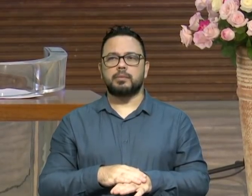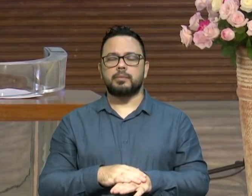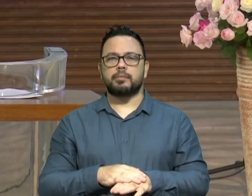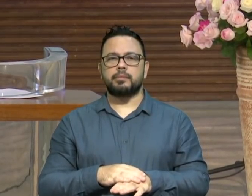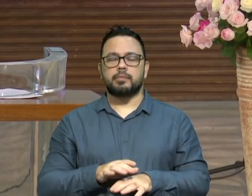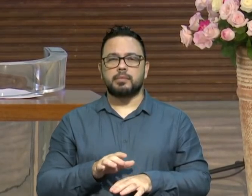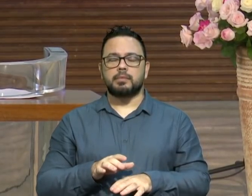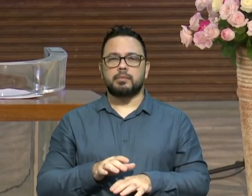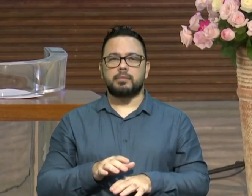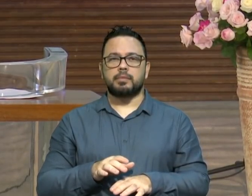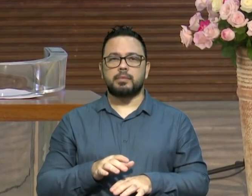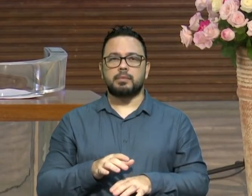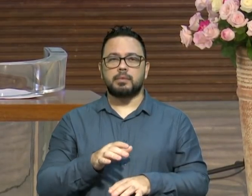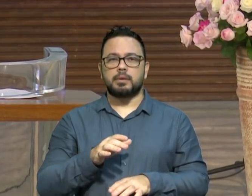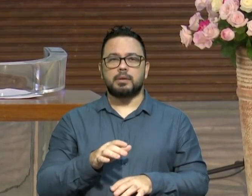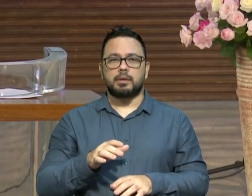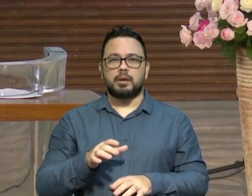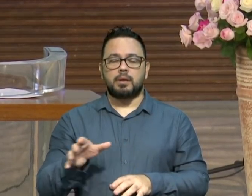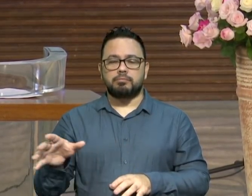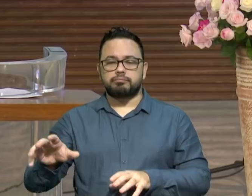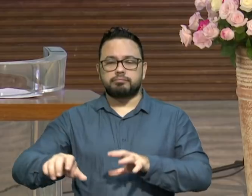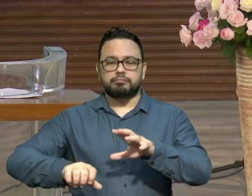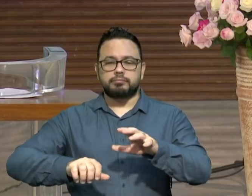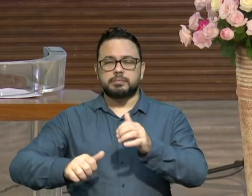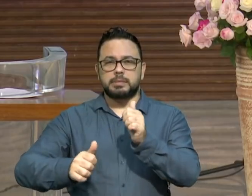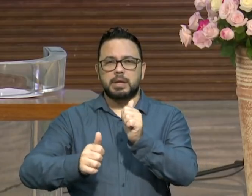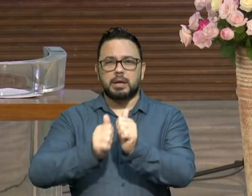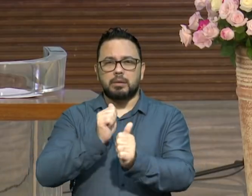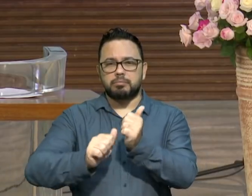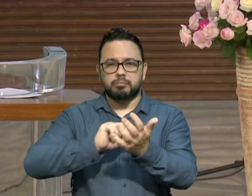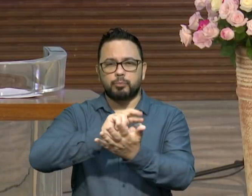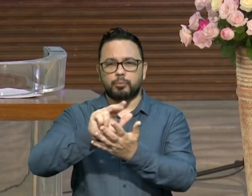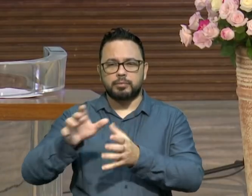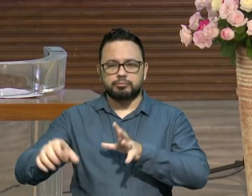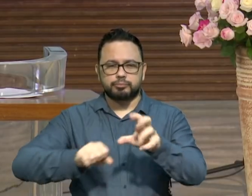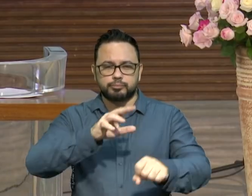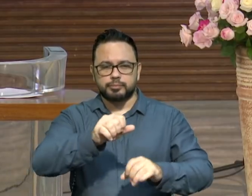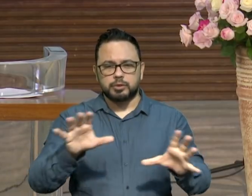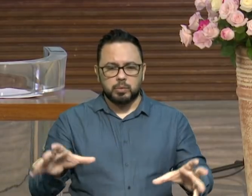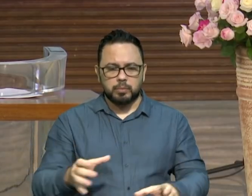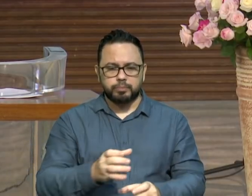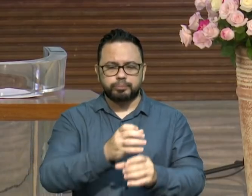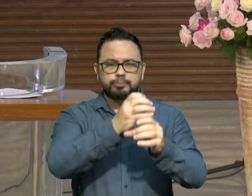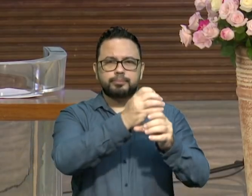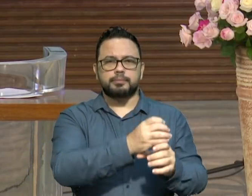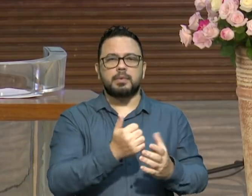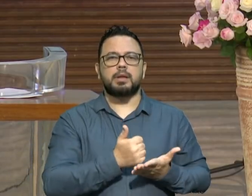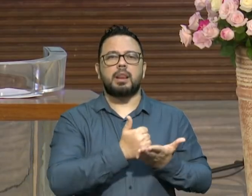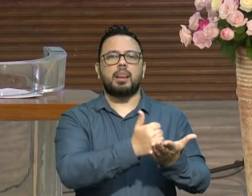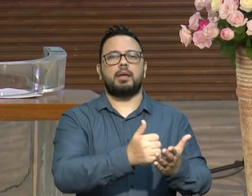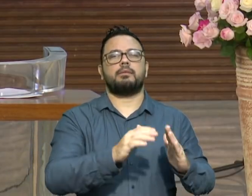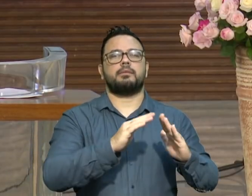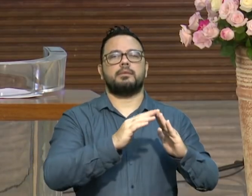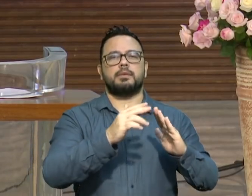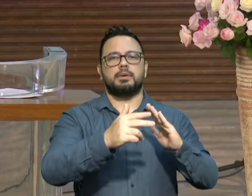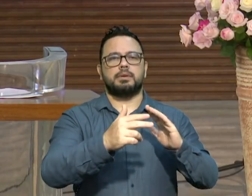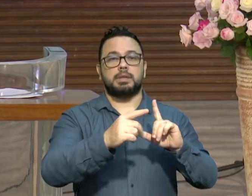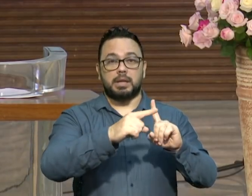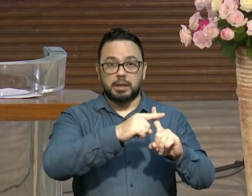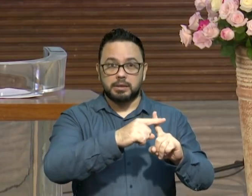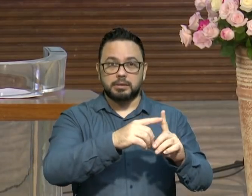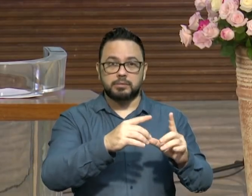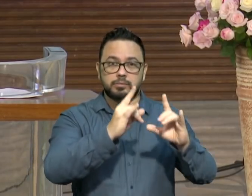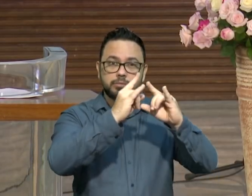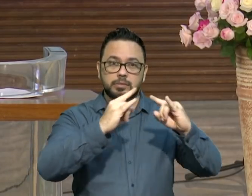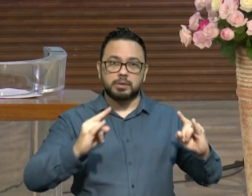Face de cereal levava seu tempo dela para o sacerdote bom e no dia dezesseis na